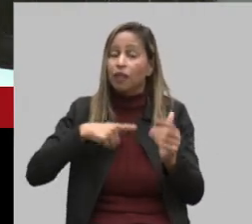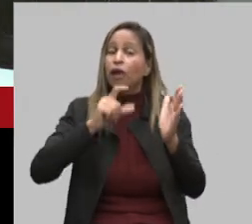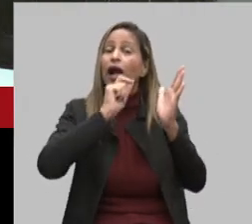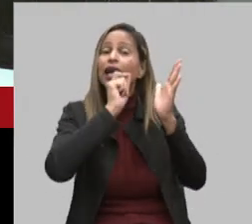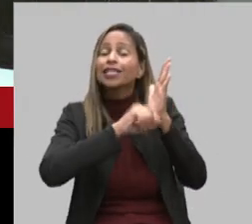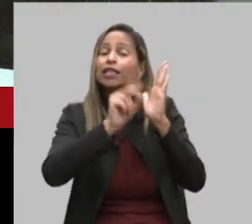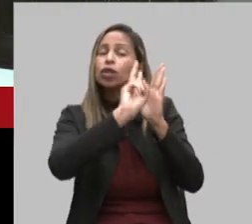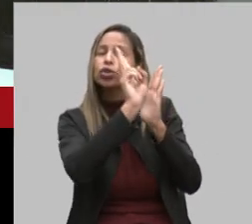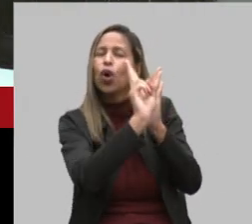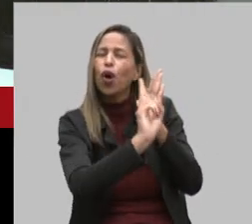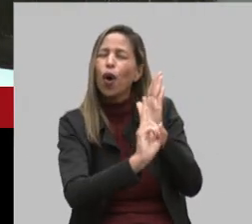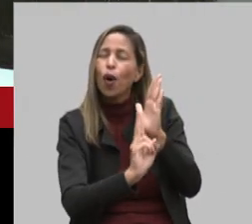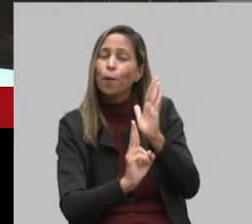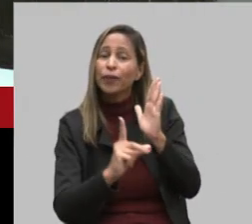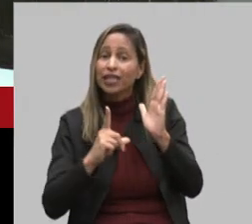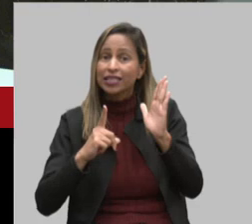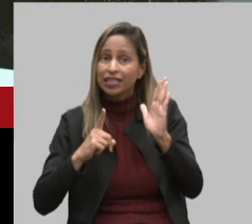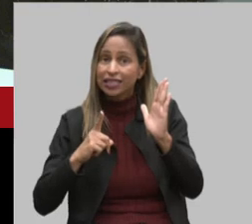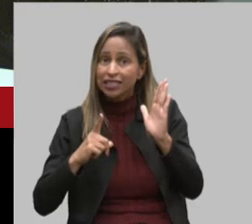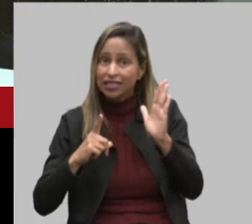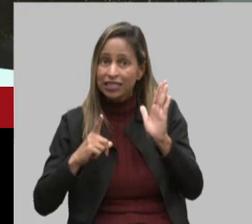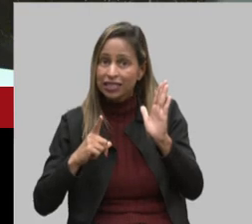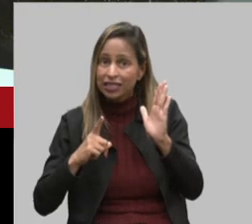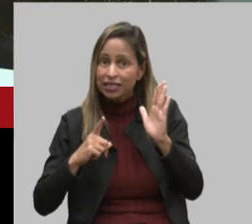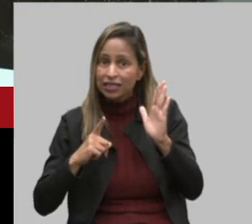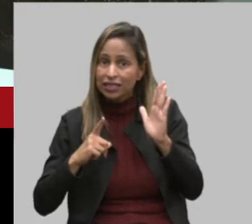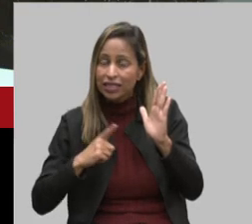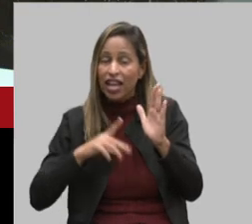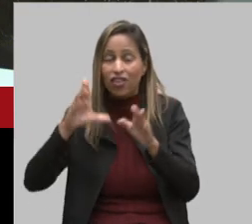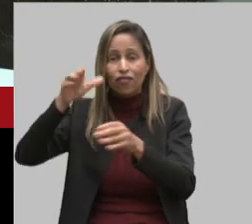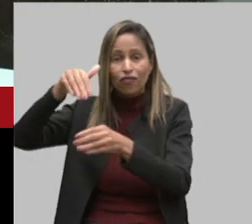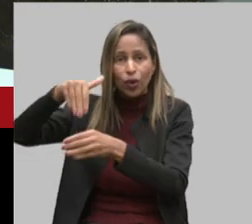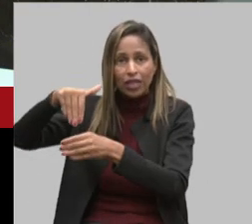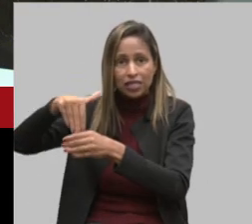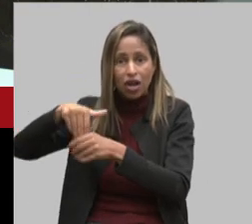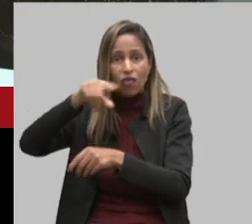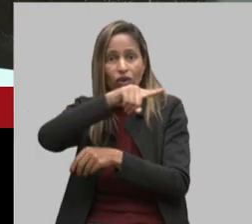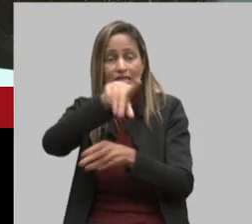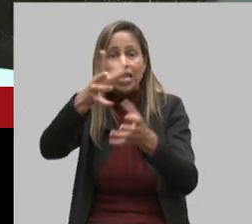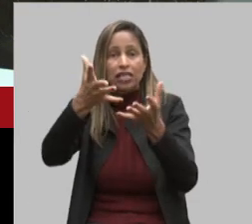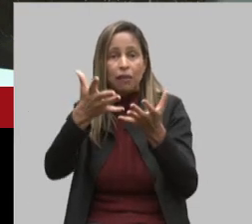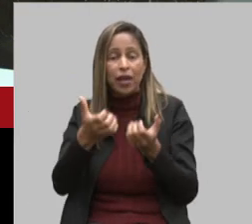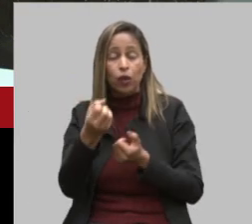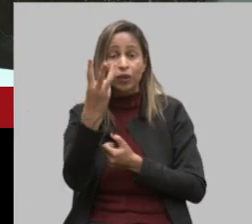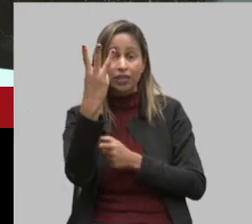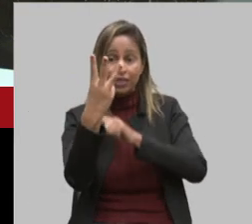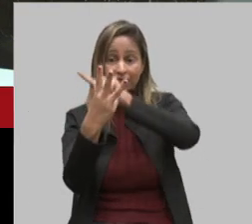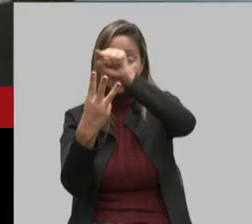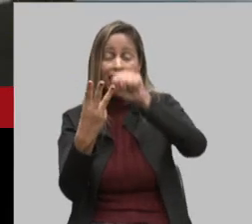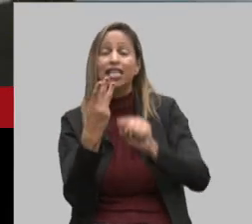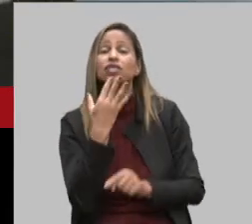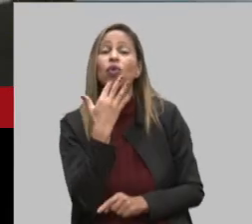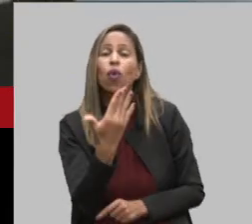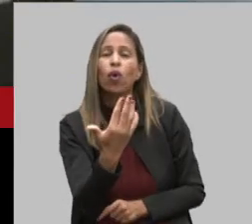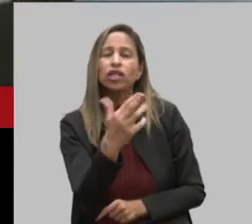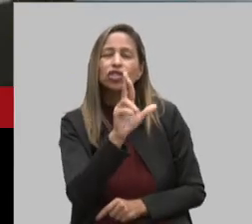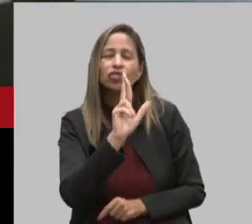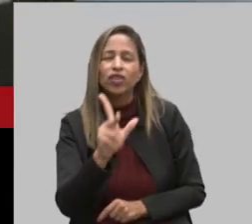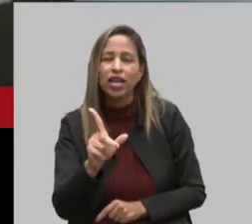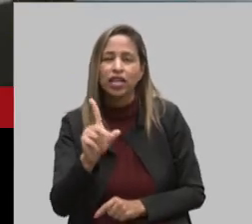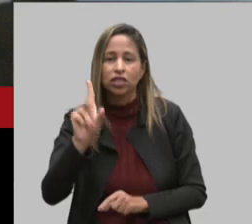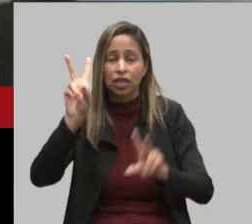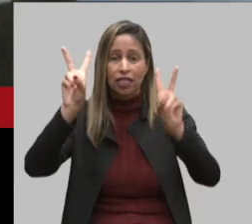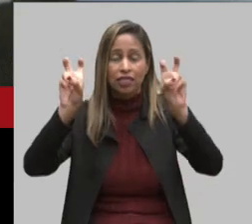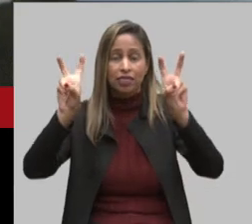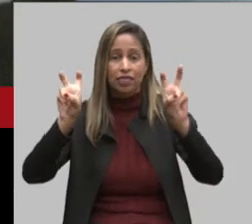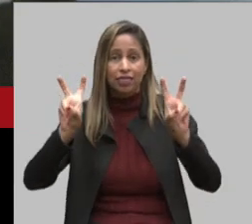presença e que estejam de posse da sua cédulas de votação vocês receberam três cédulas de cores diferentes uma para cada subtema ela é de